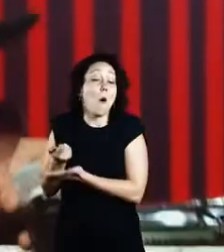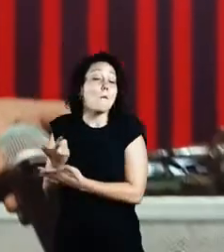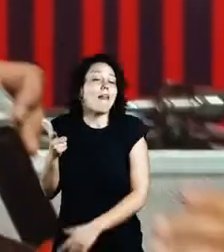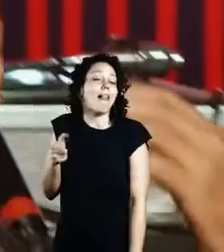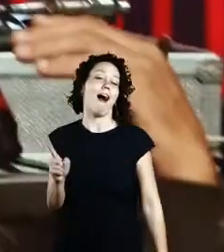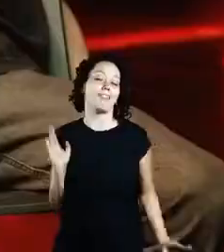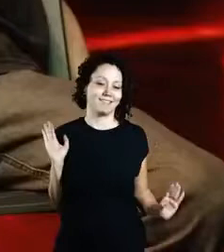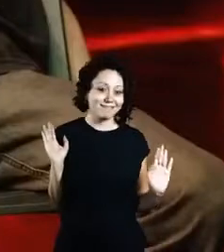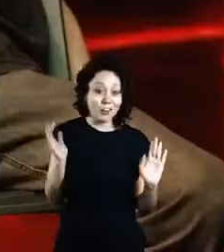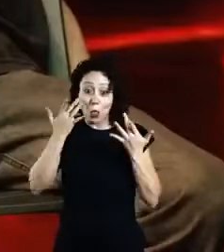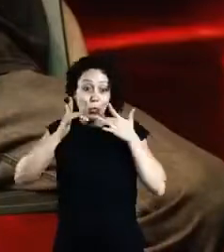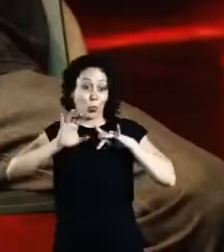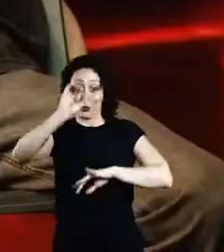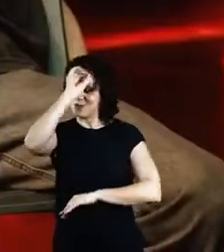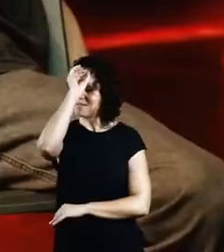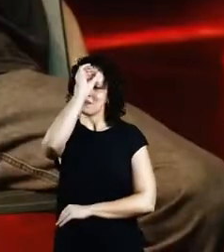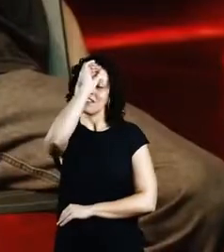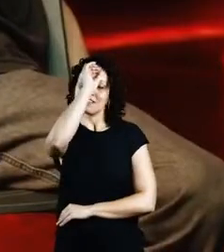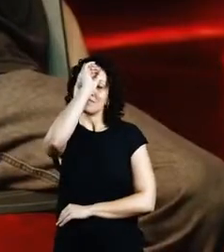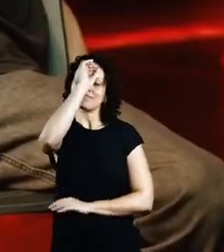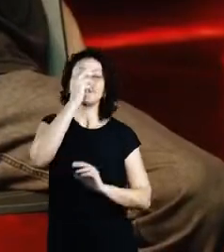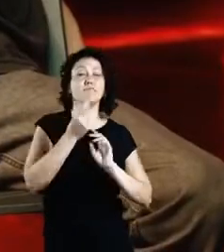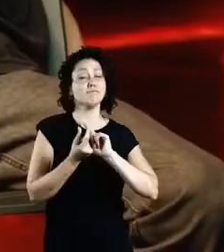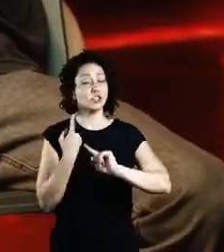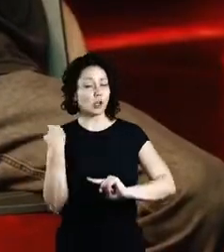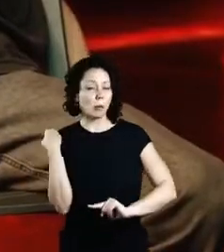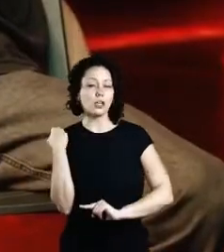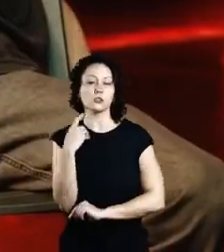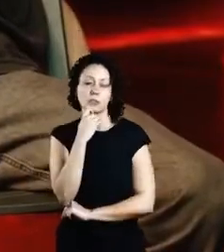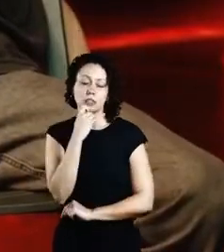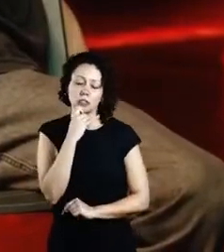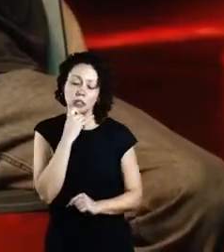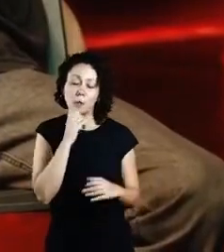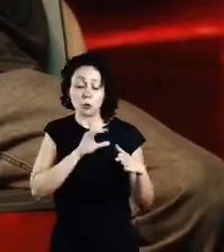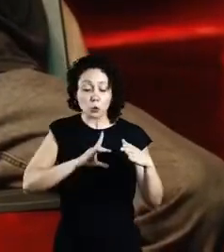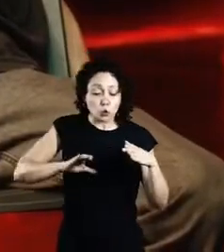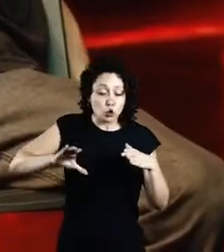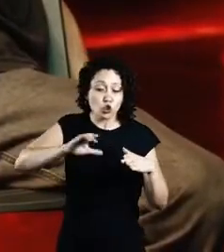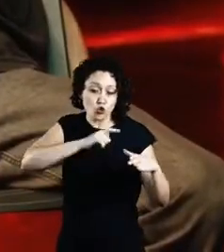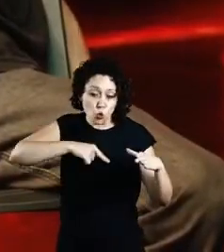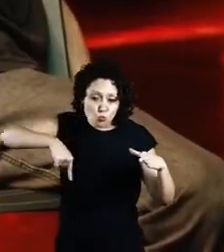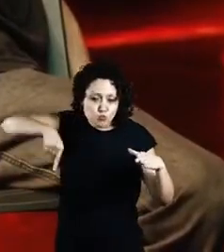as pessoas às vezes ficavam procurando um disco e não achava.